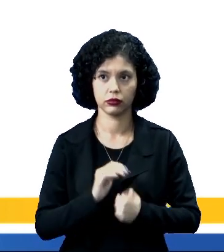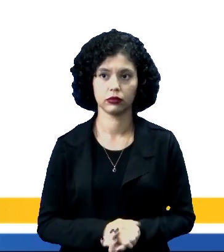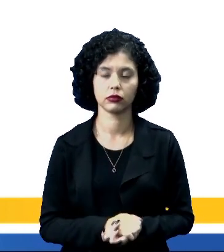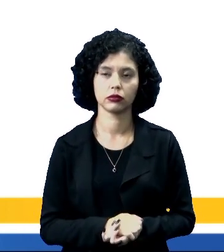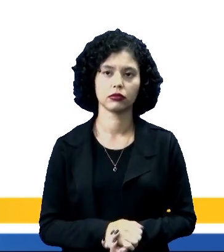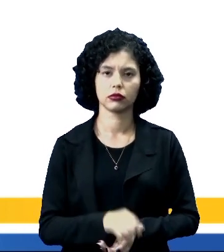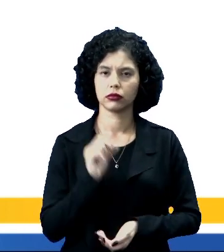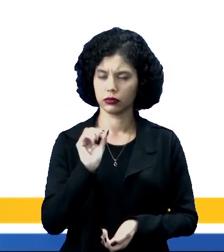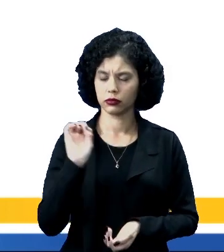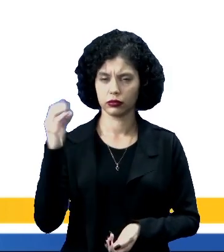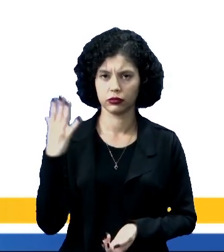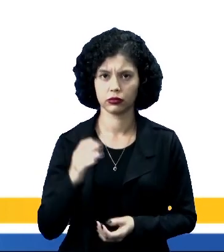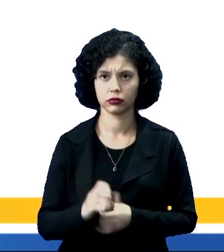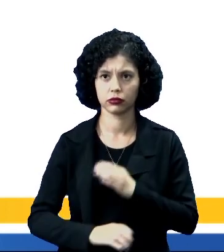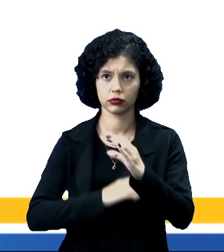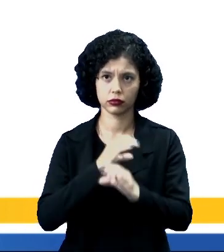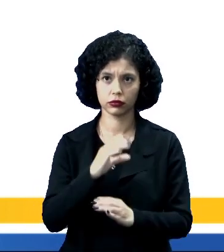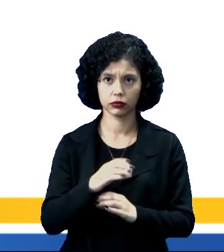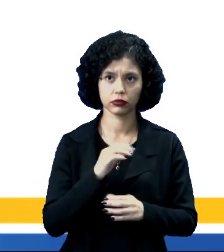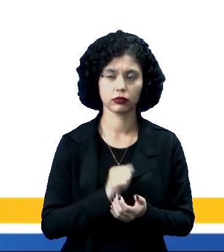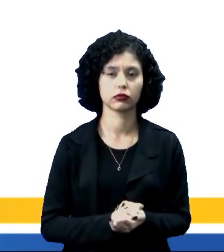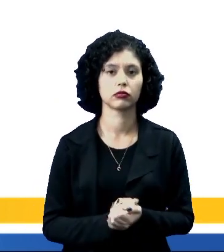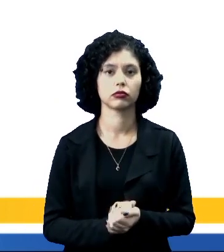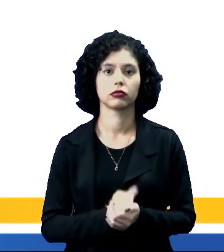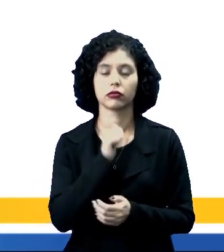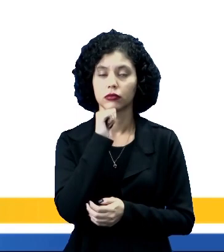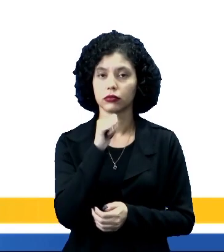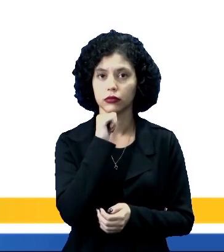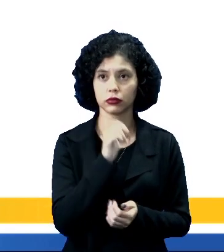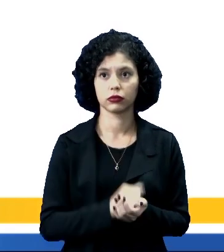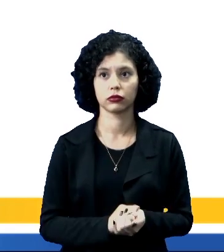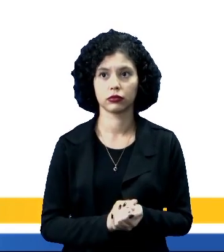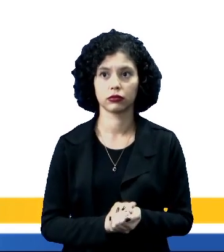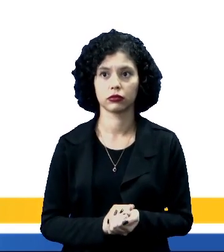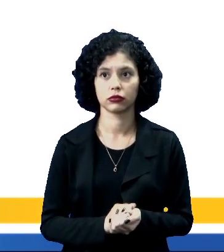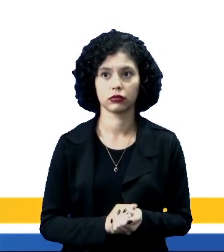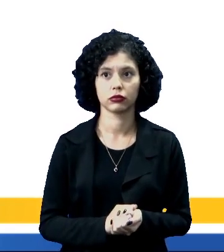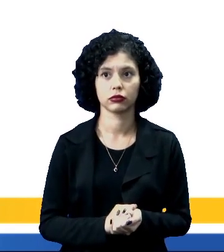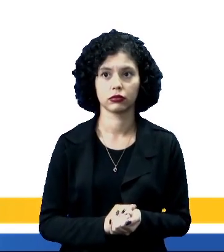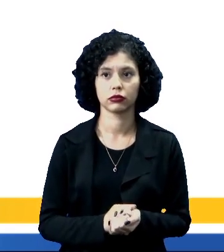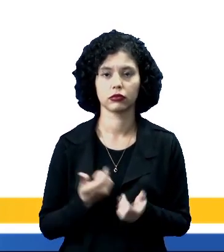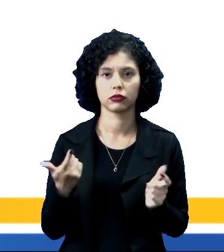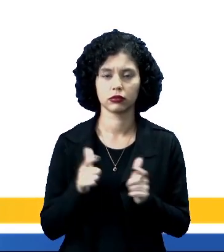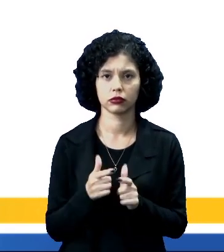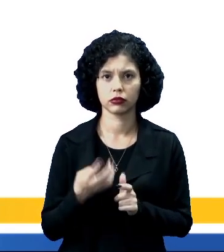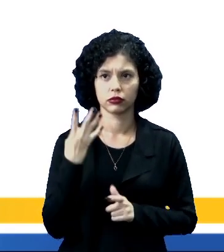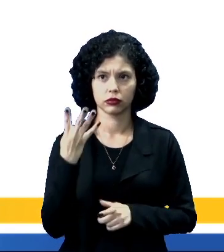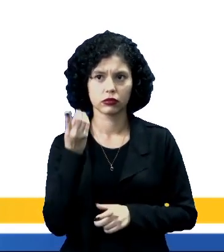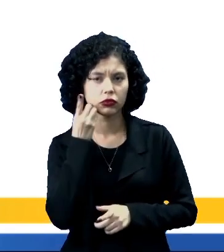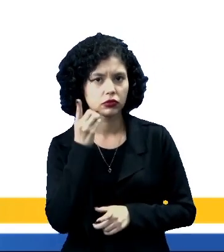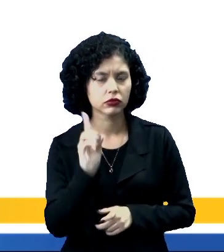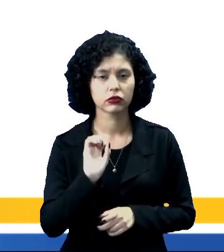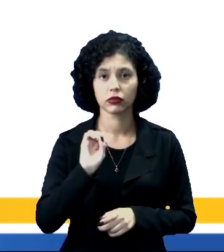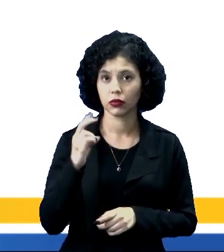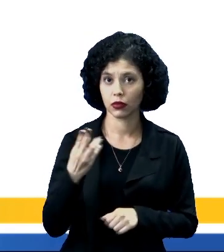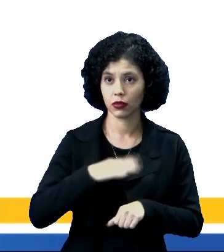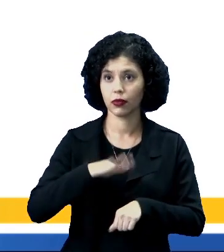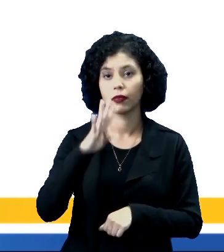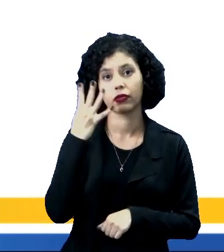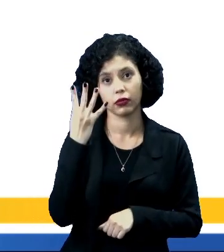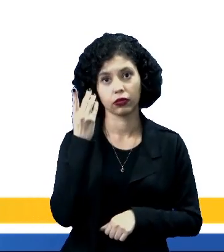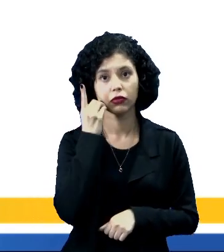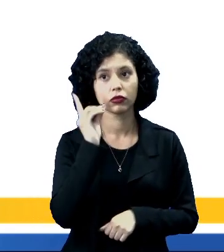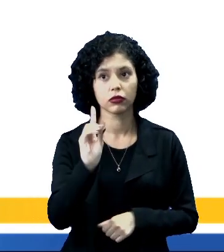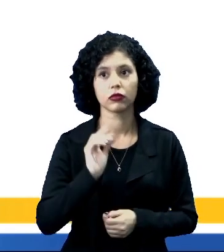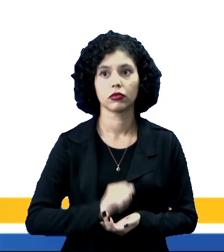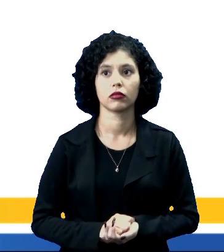que que vai ser esse ciclo menstrual irregular são ciclos que a menstruação ela dura menos do que quatro dias ou mais do que